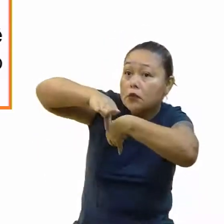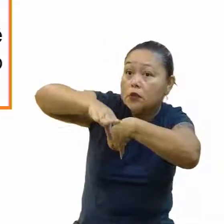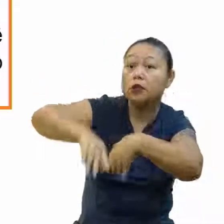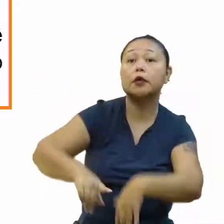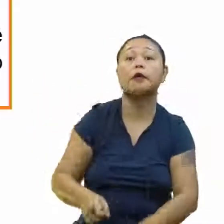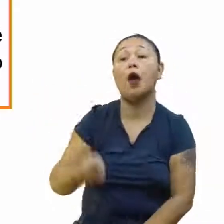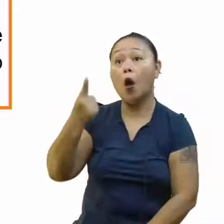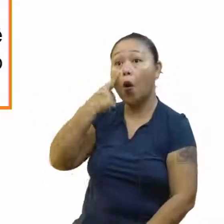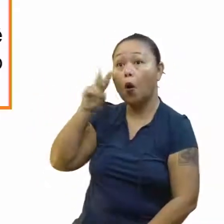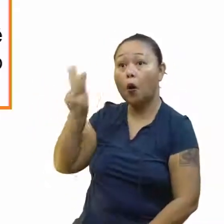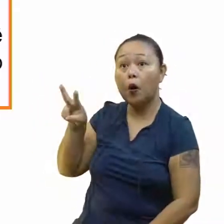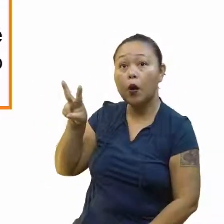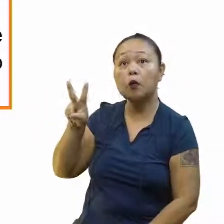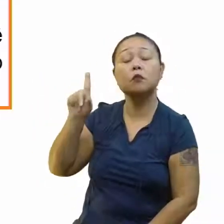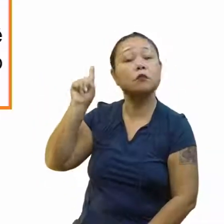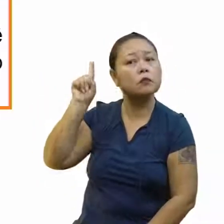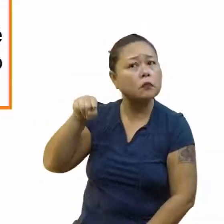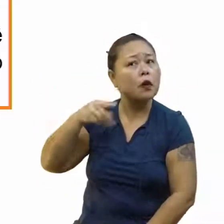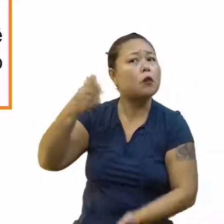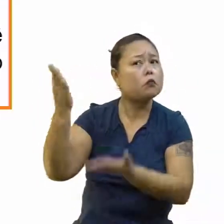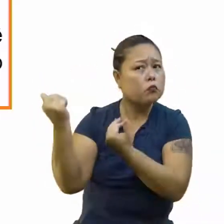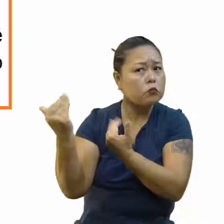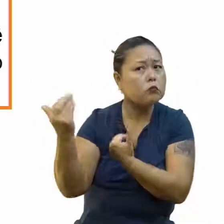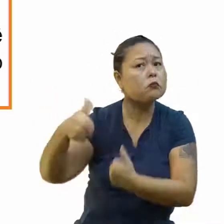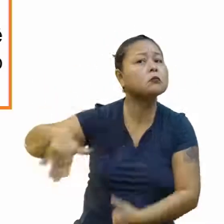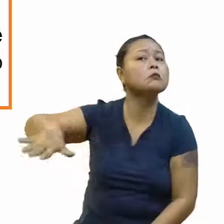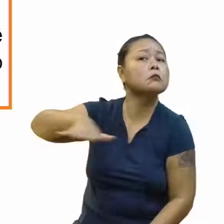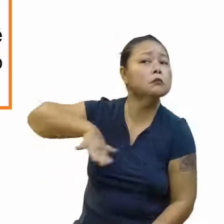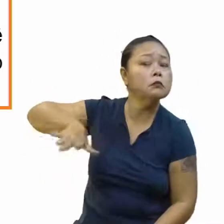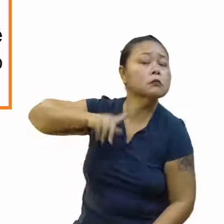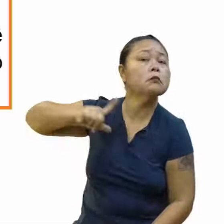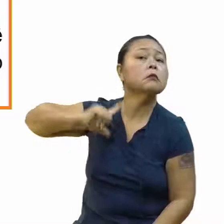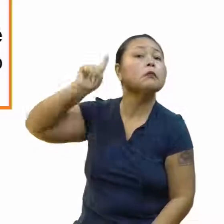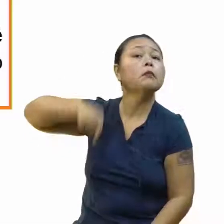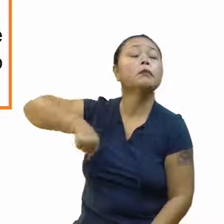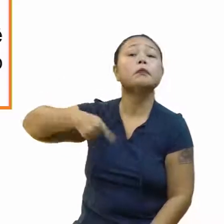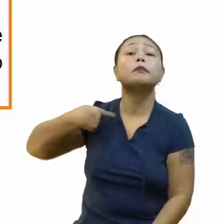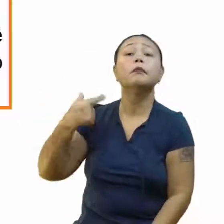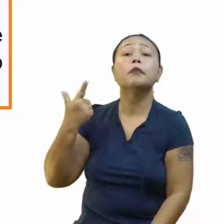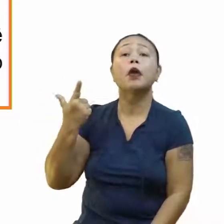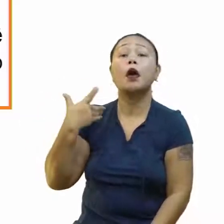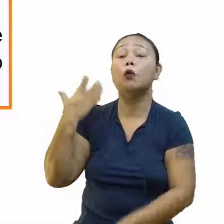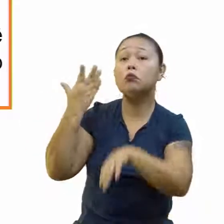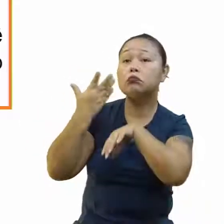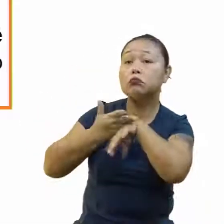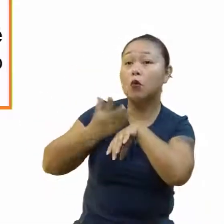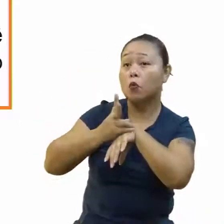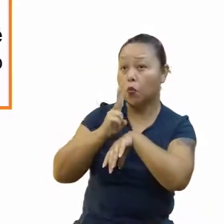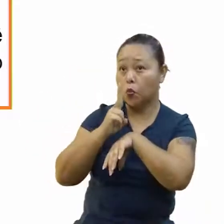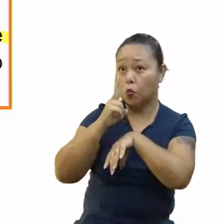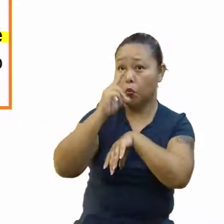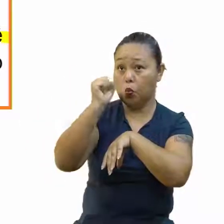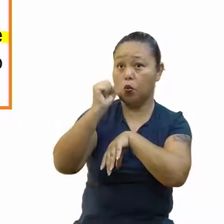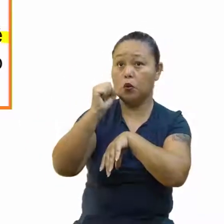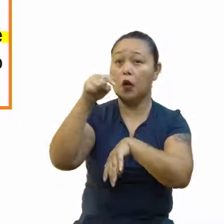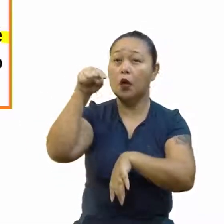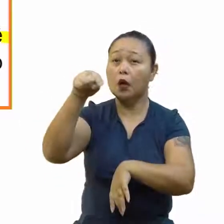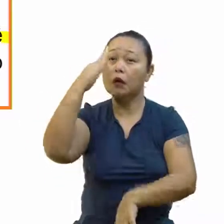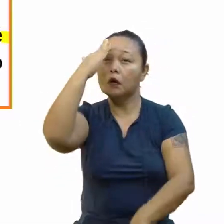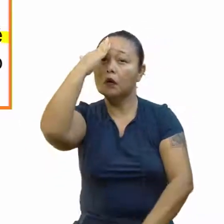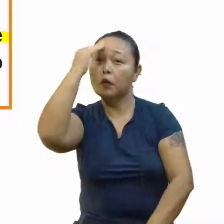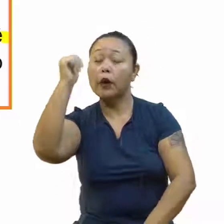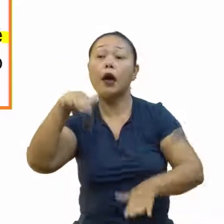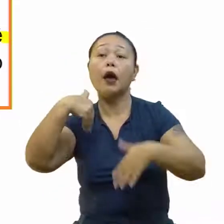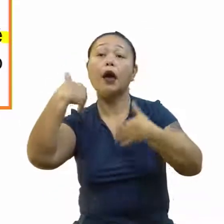isso aqui vai muito para o jovem, né? A primeira dica é, no treinamento de força, você sabe qual